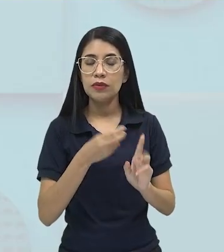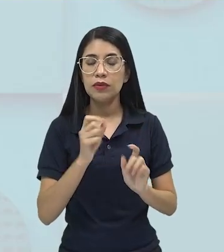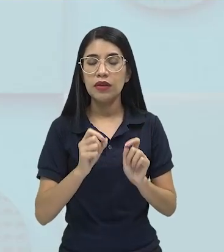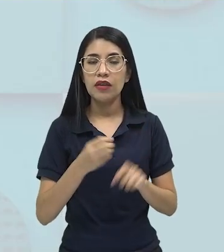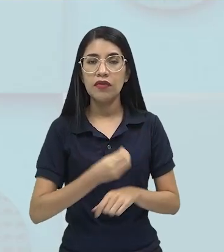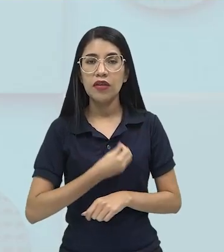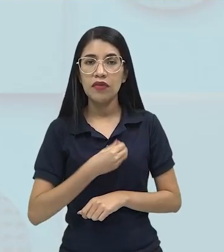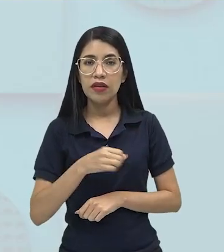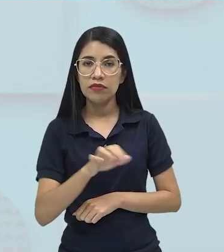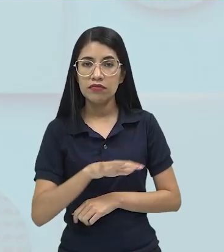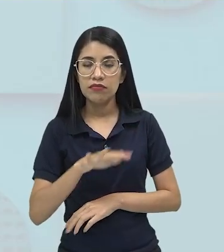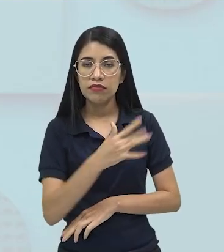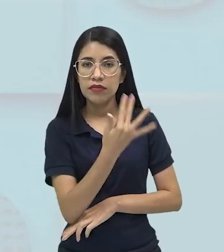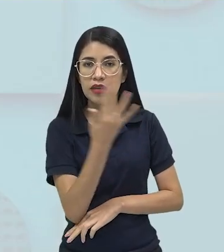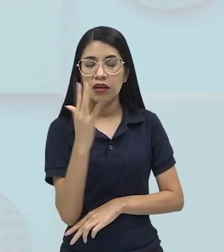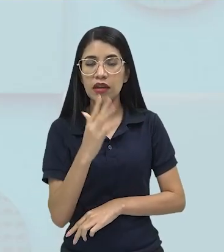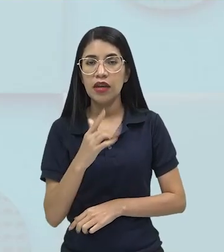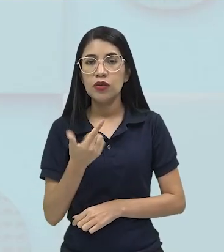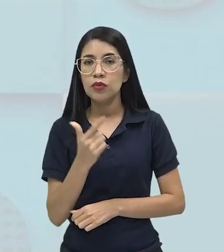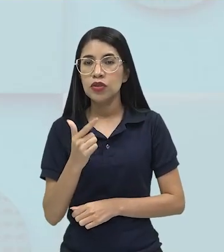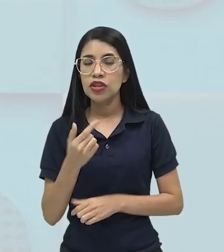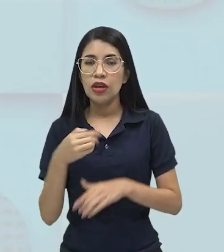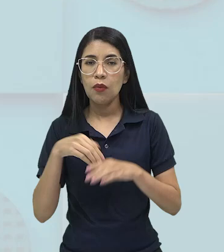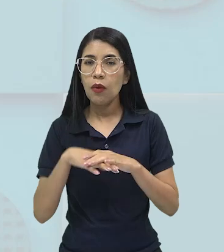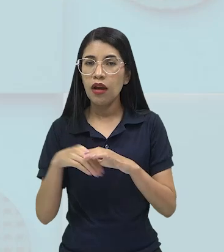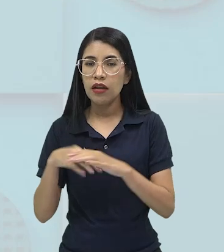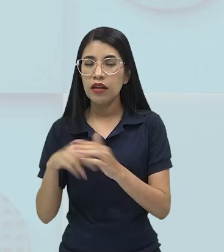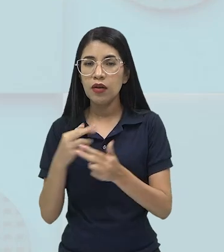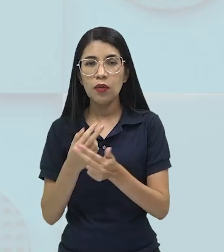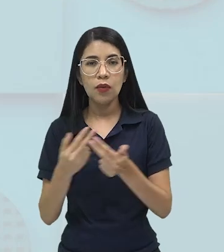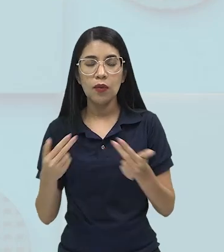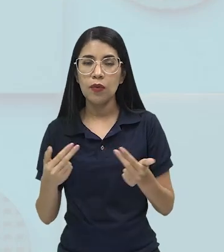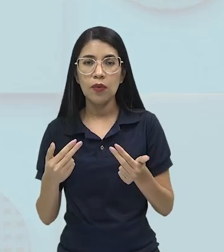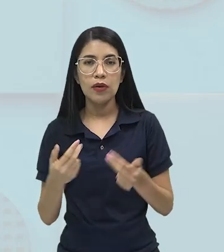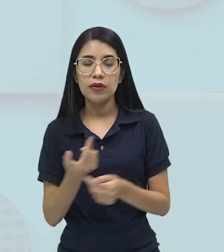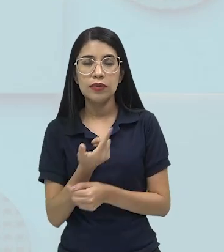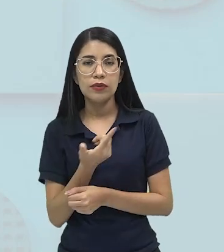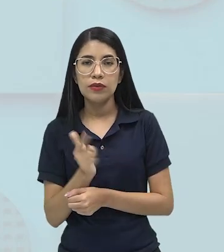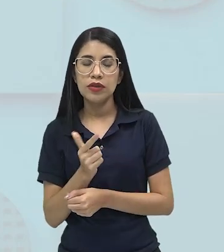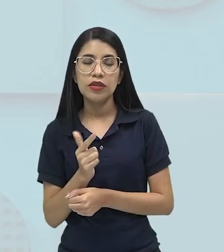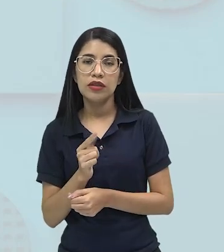na natureza, de não acumular nada, de não ter nada